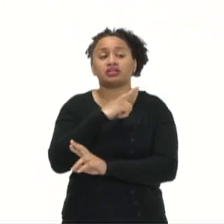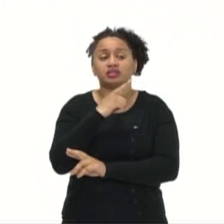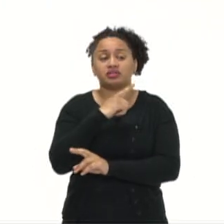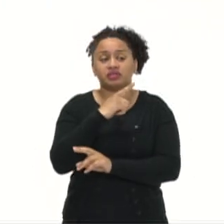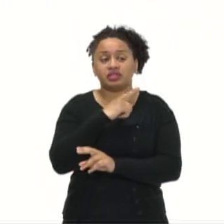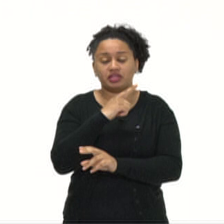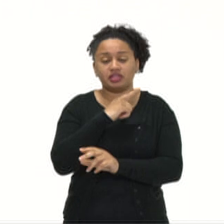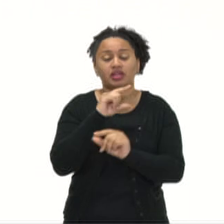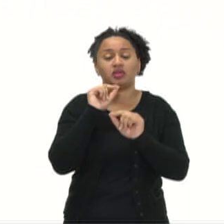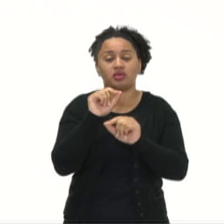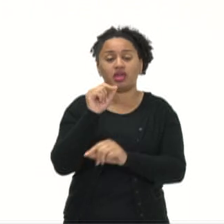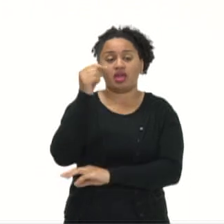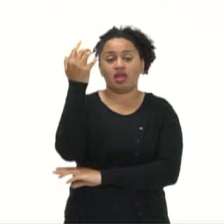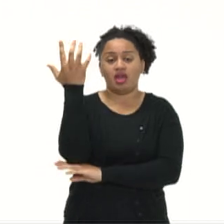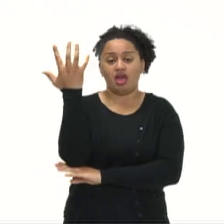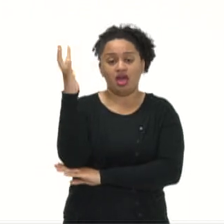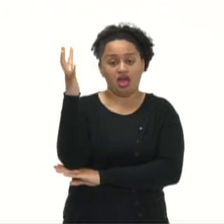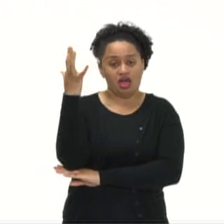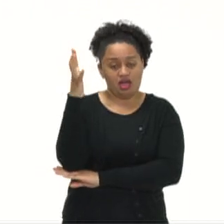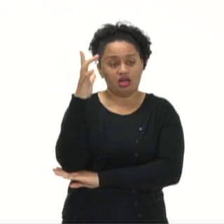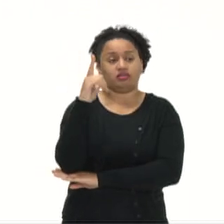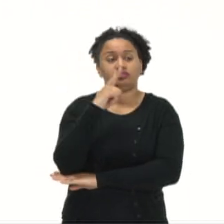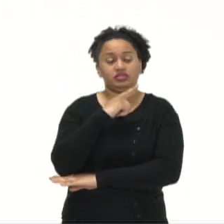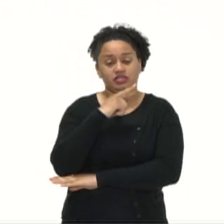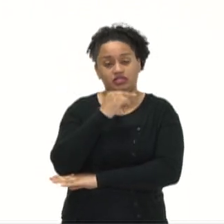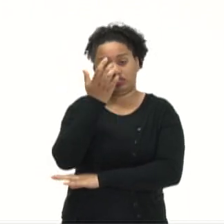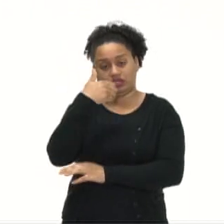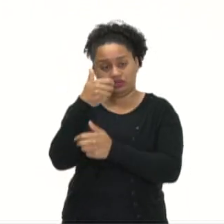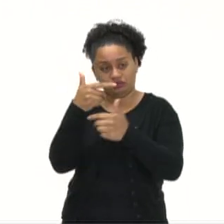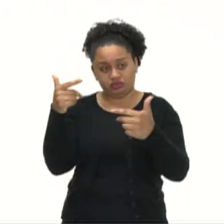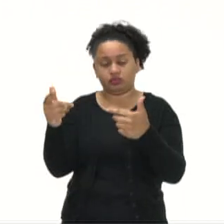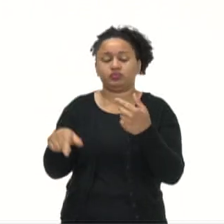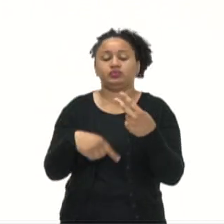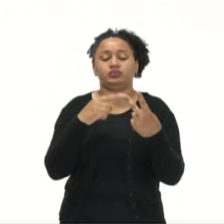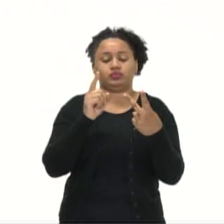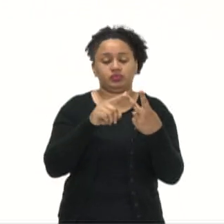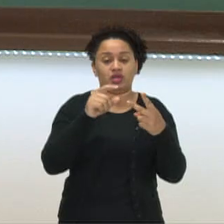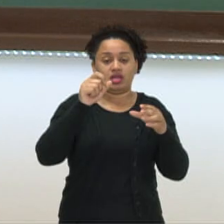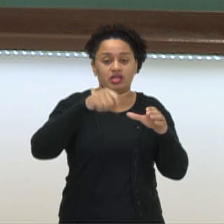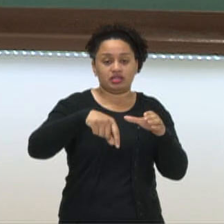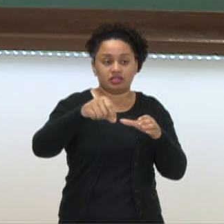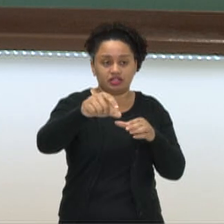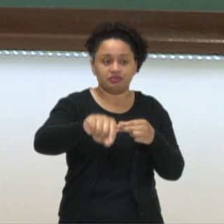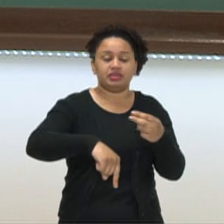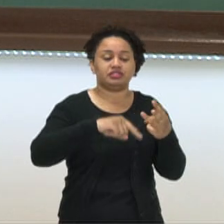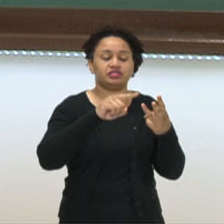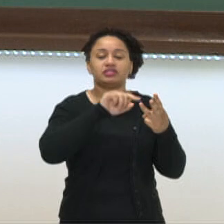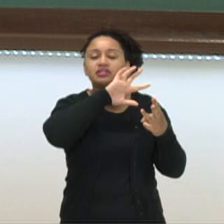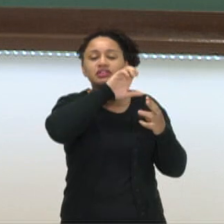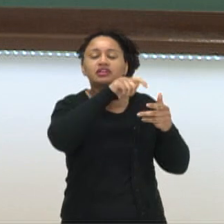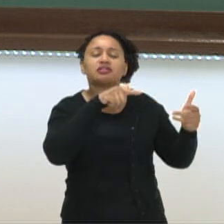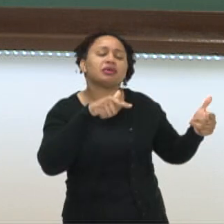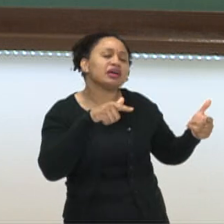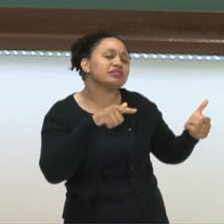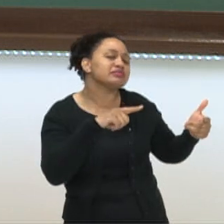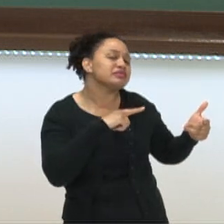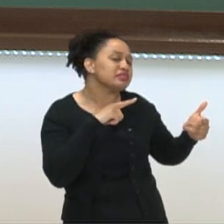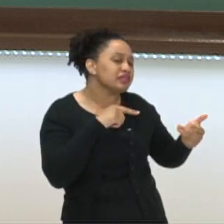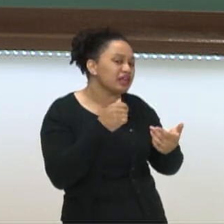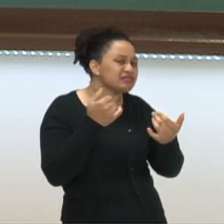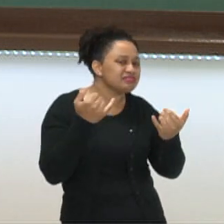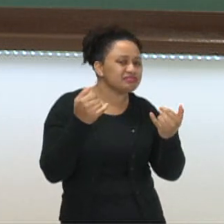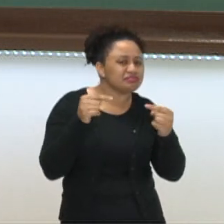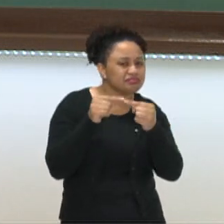podemos estabelecer entre uma árvore com frutos, sementes e animais? Tem alguma coisa a